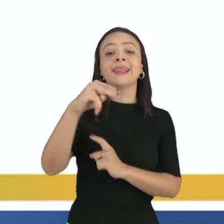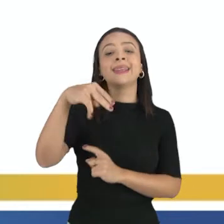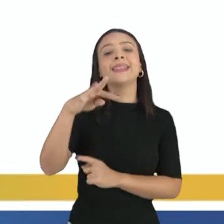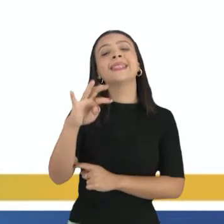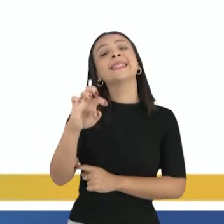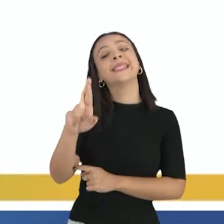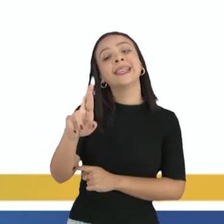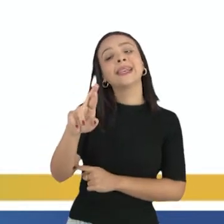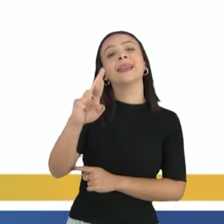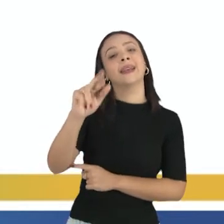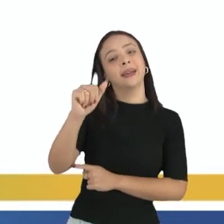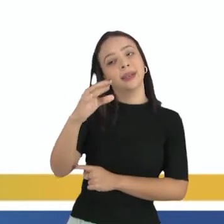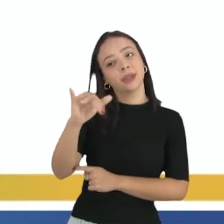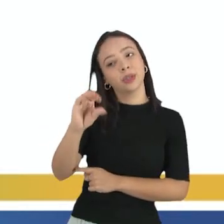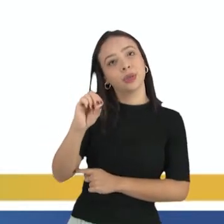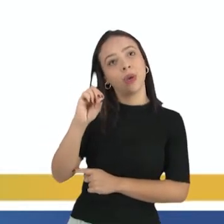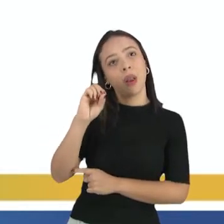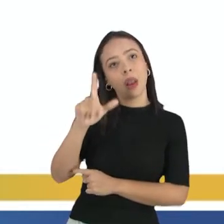subbibliotecário e